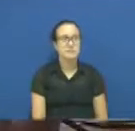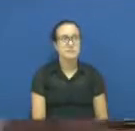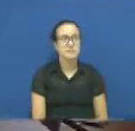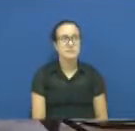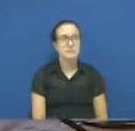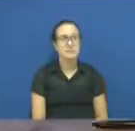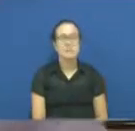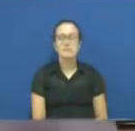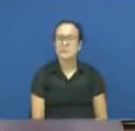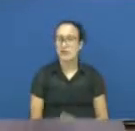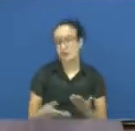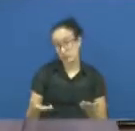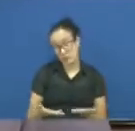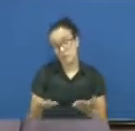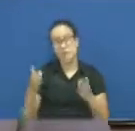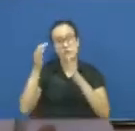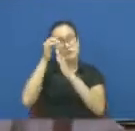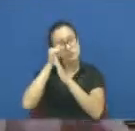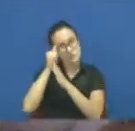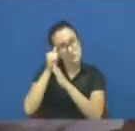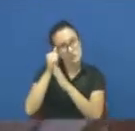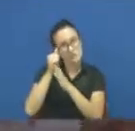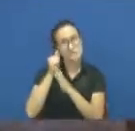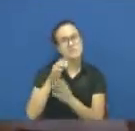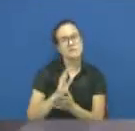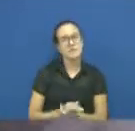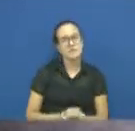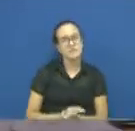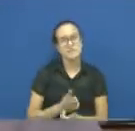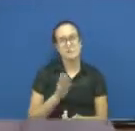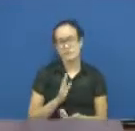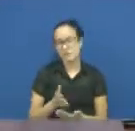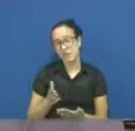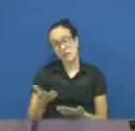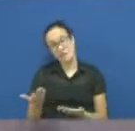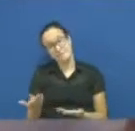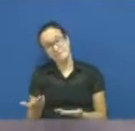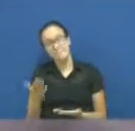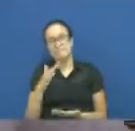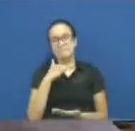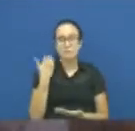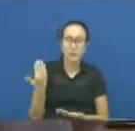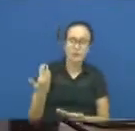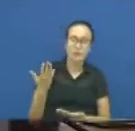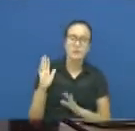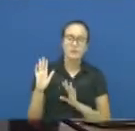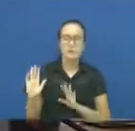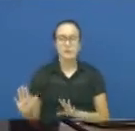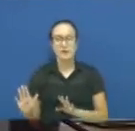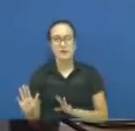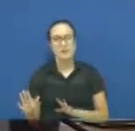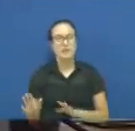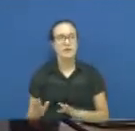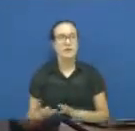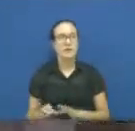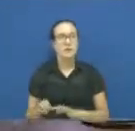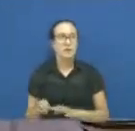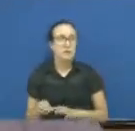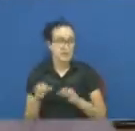estarmos homenageando, já não na presença do seu Lote, o que seria correto todos